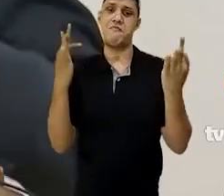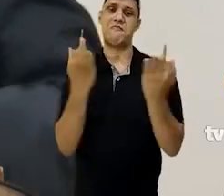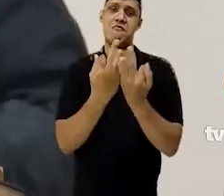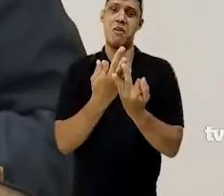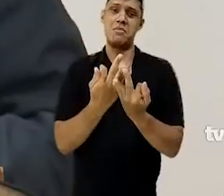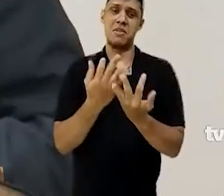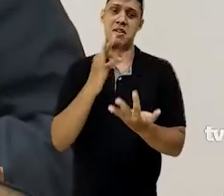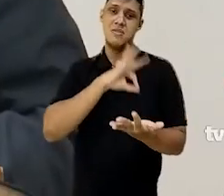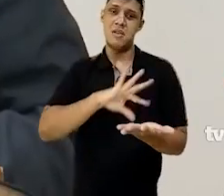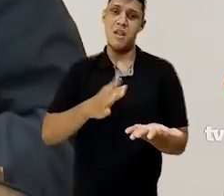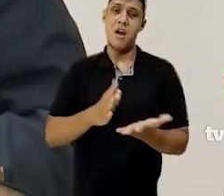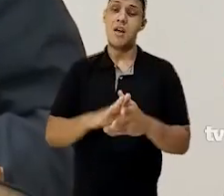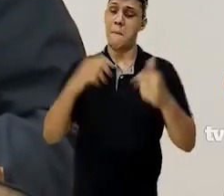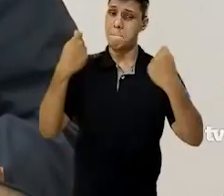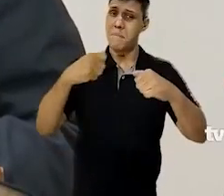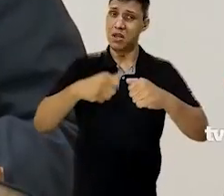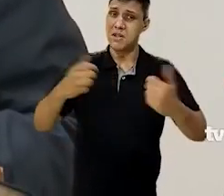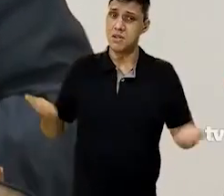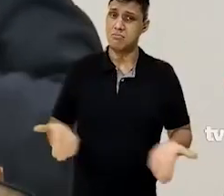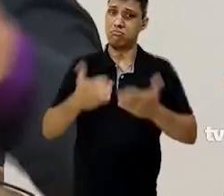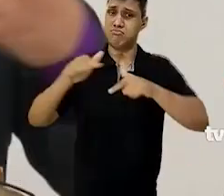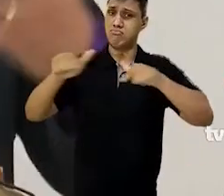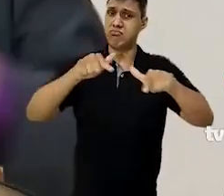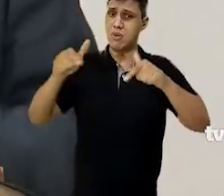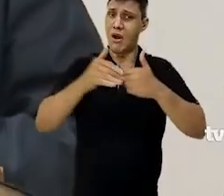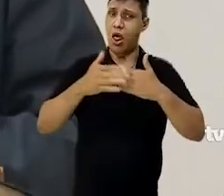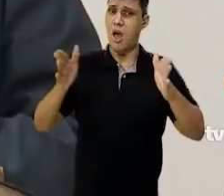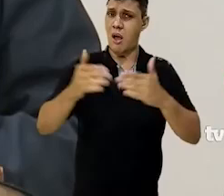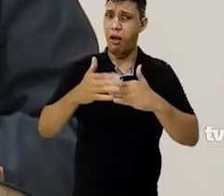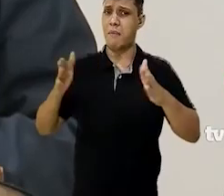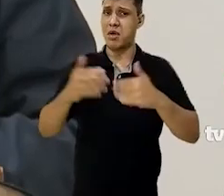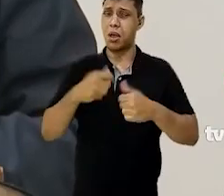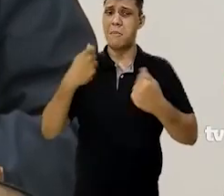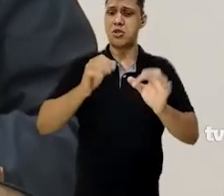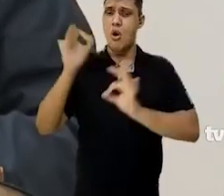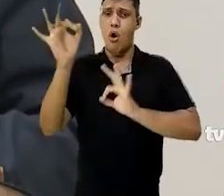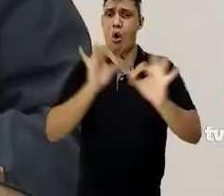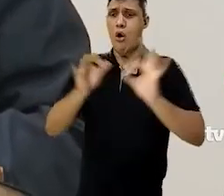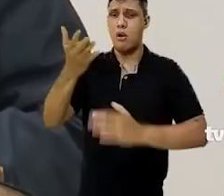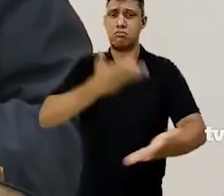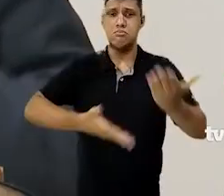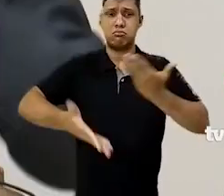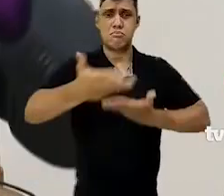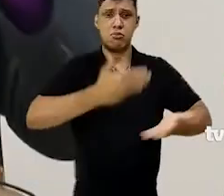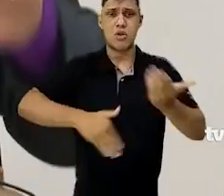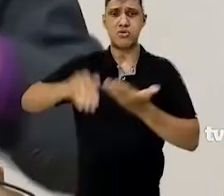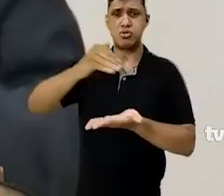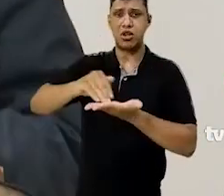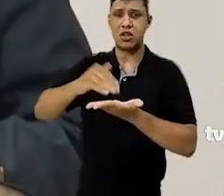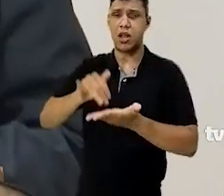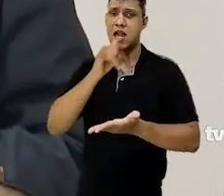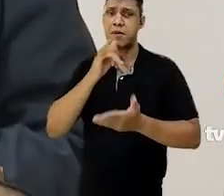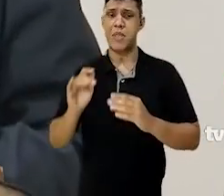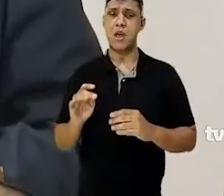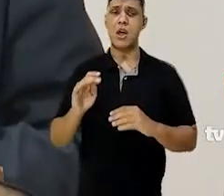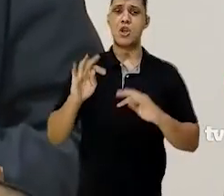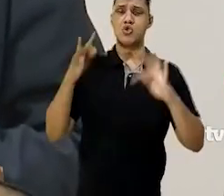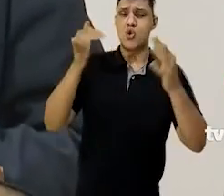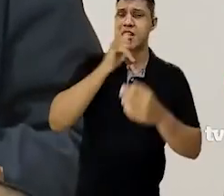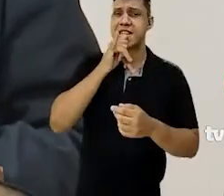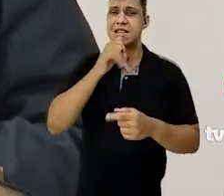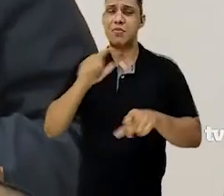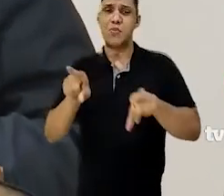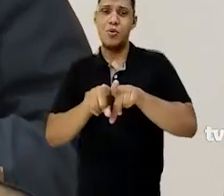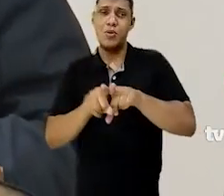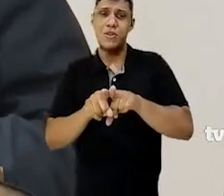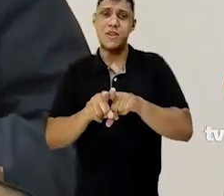renda é fundamental. E a gente precisa articular as diversas secretarias: desenvolvimento econômico e turismo, agricultura, pecuária e